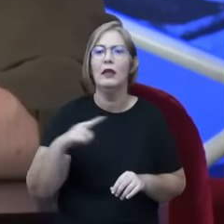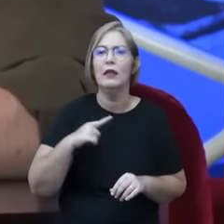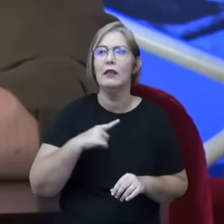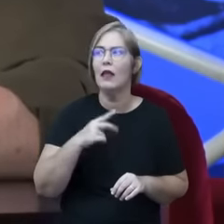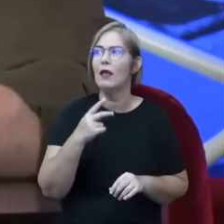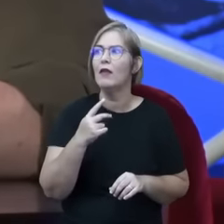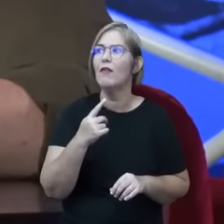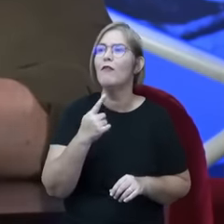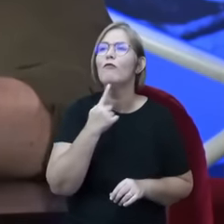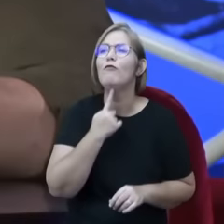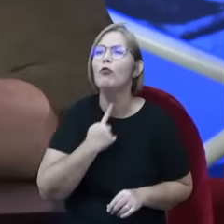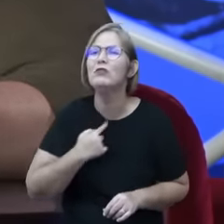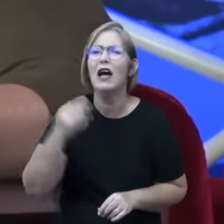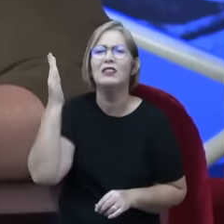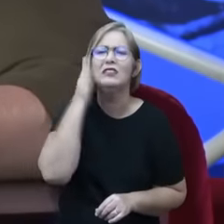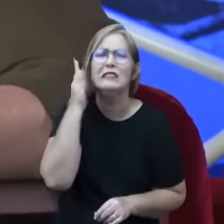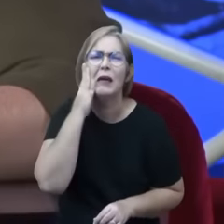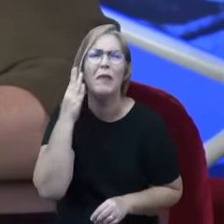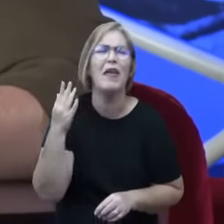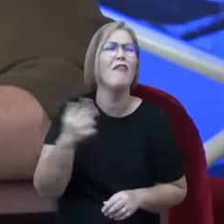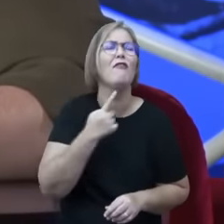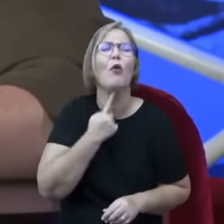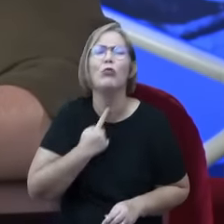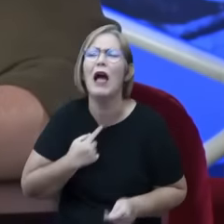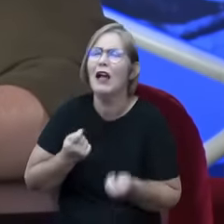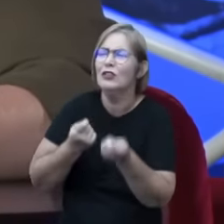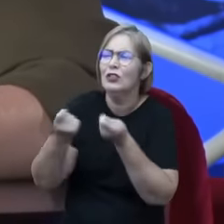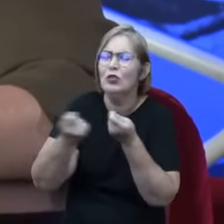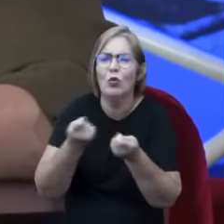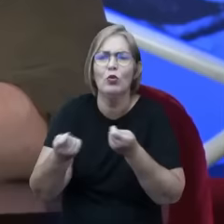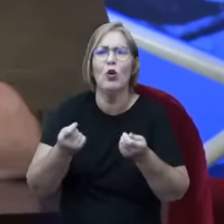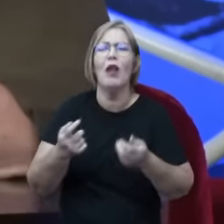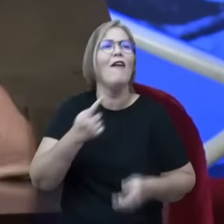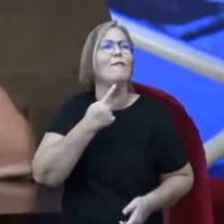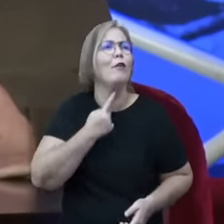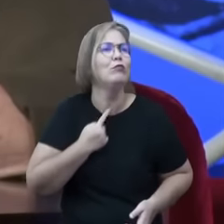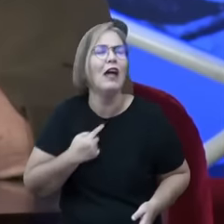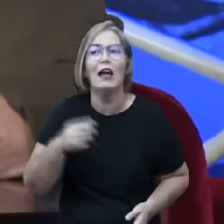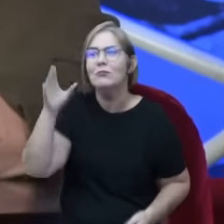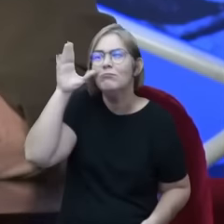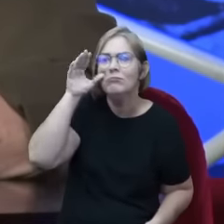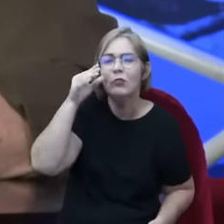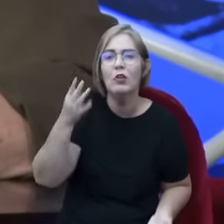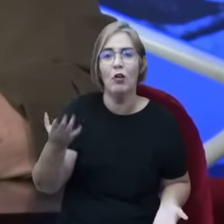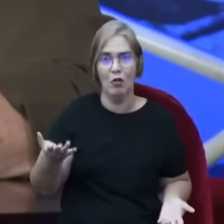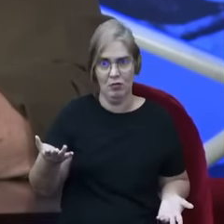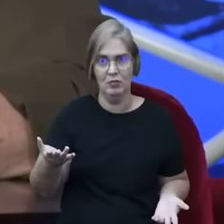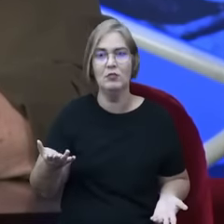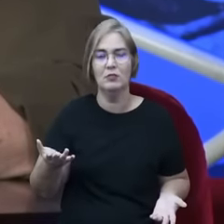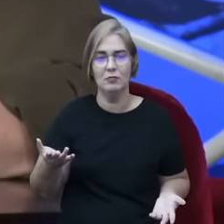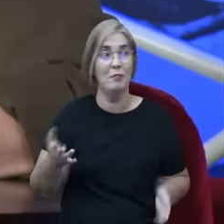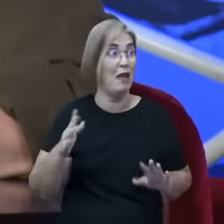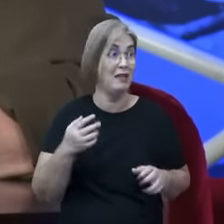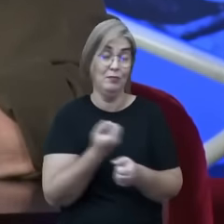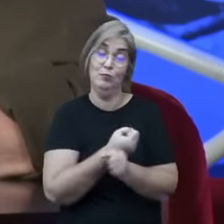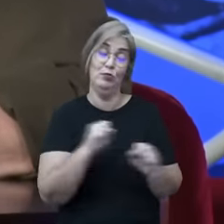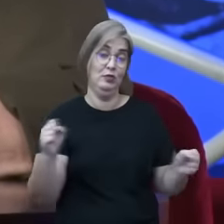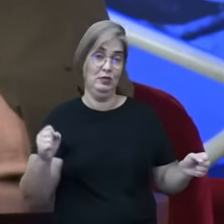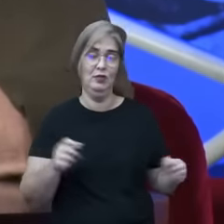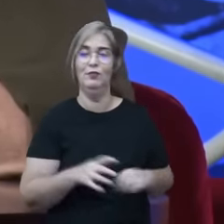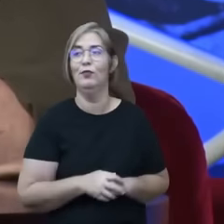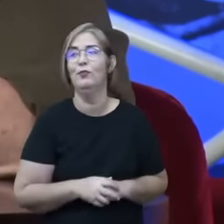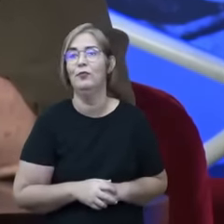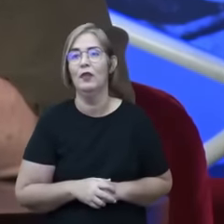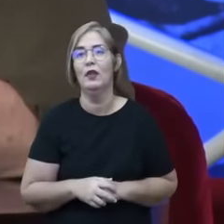de saber mais e de dar conta da nossa existência como um todo. E, de outro lado a sua impossibilidade. o